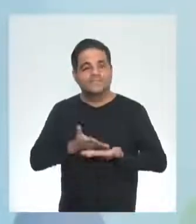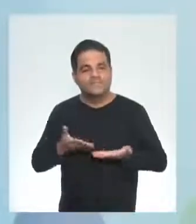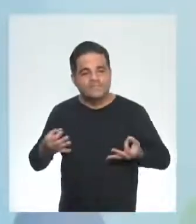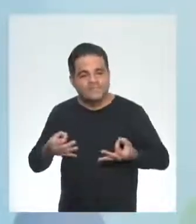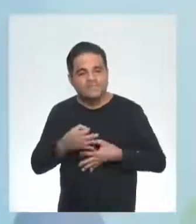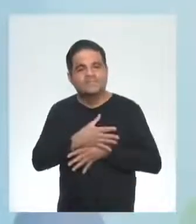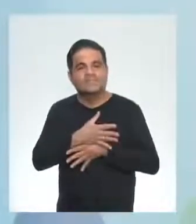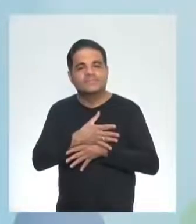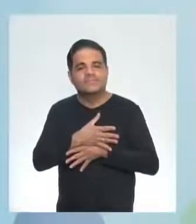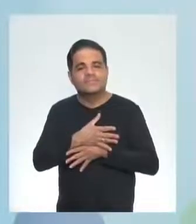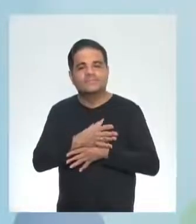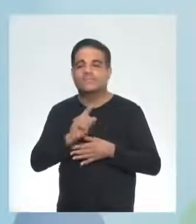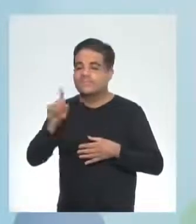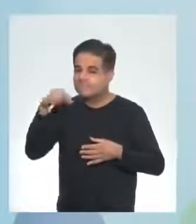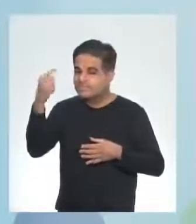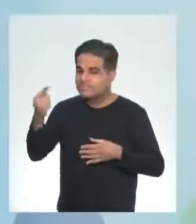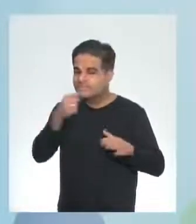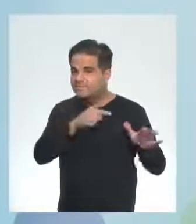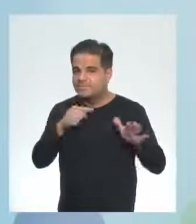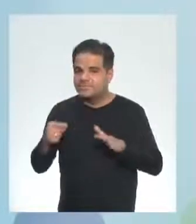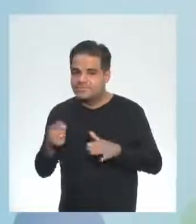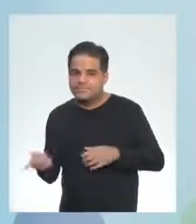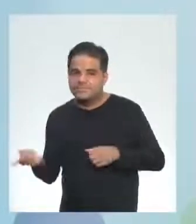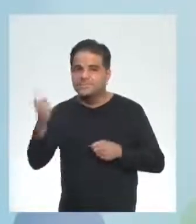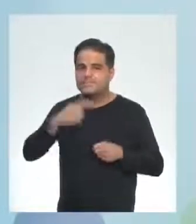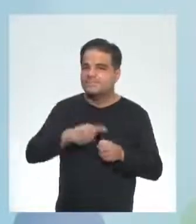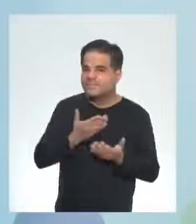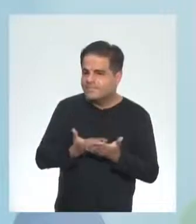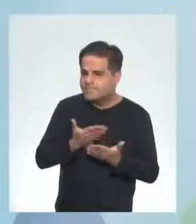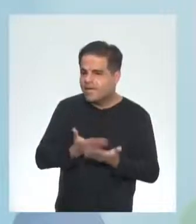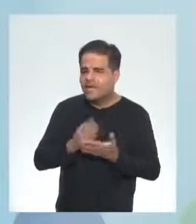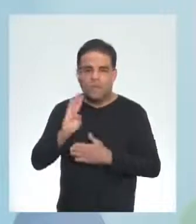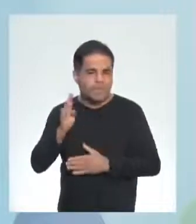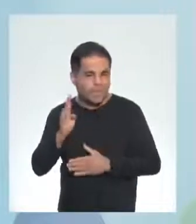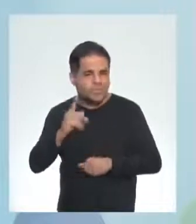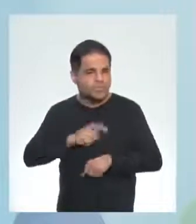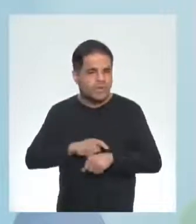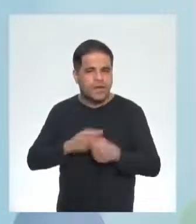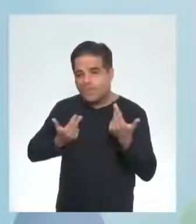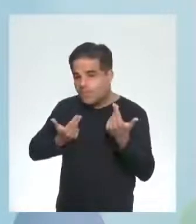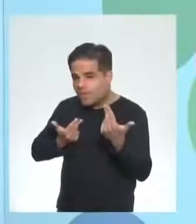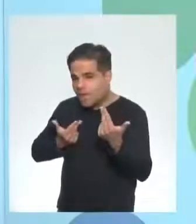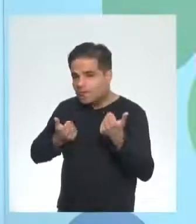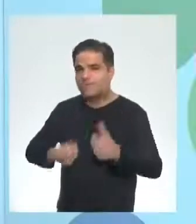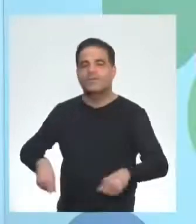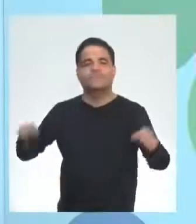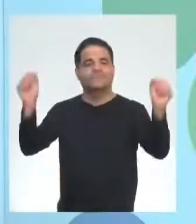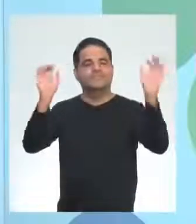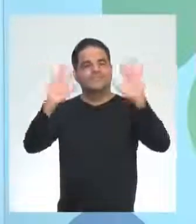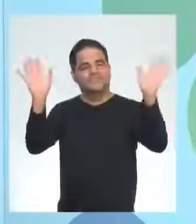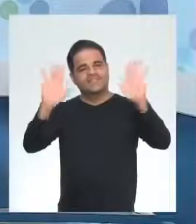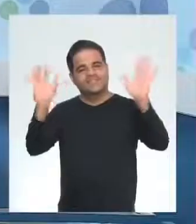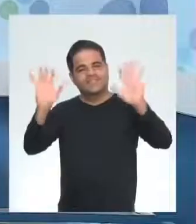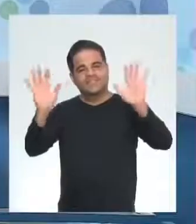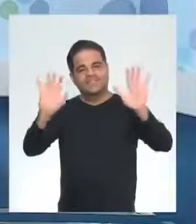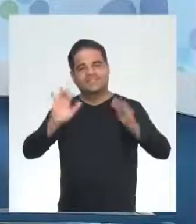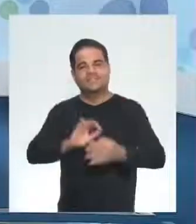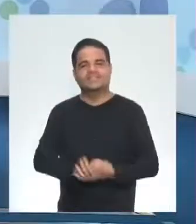por aqui e na nossa próxima semana mais uma aula de biologia no mesmo horário. Até mais, gente. Tchau, Tchau, tchau. pessoal!